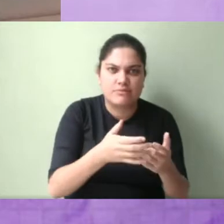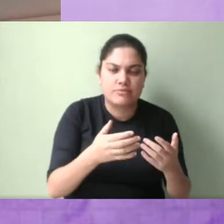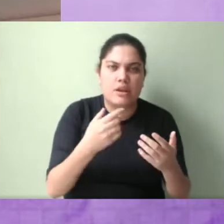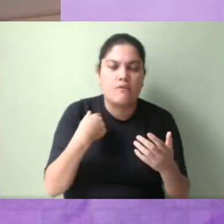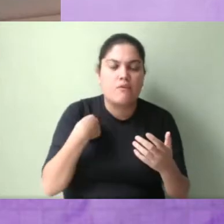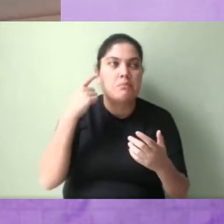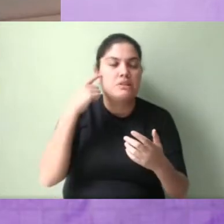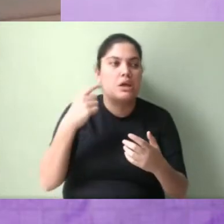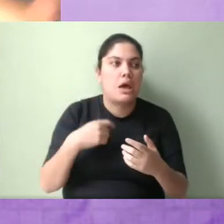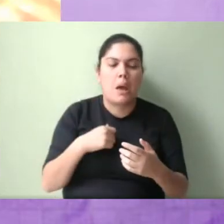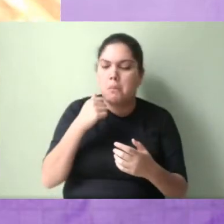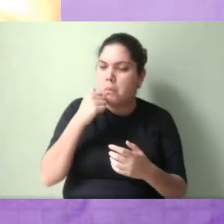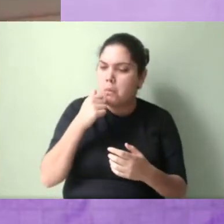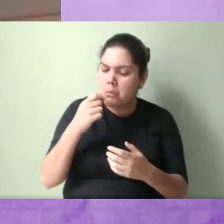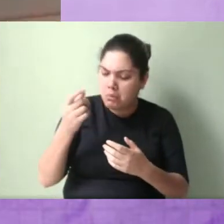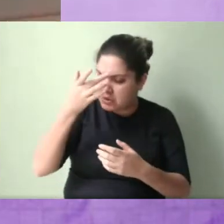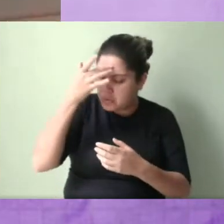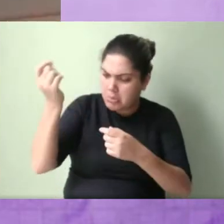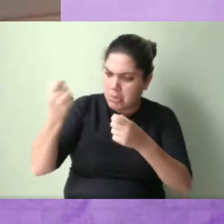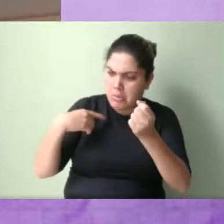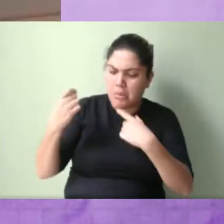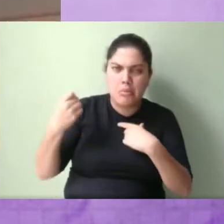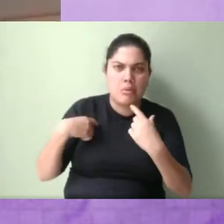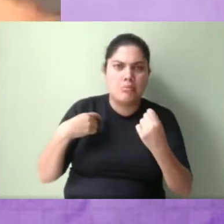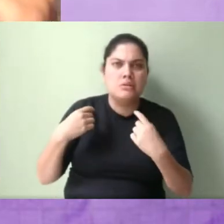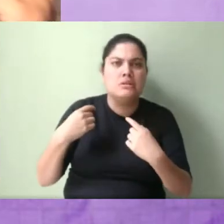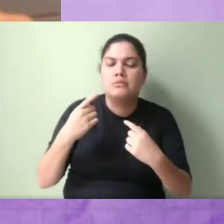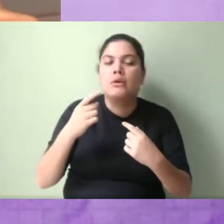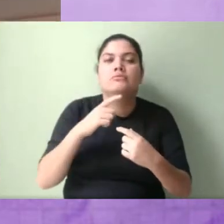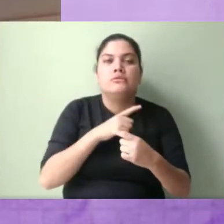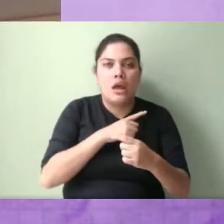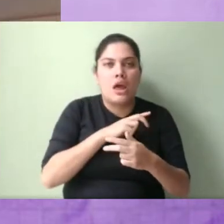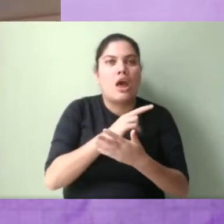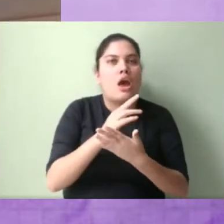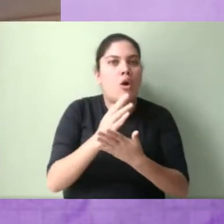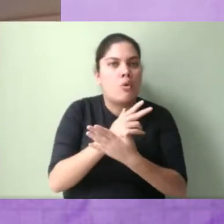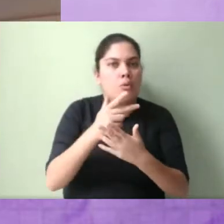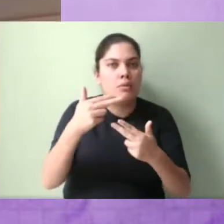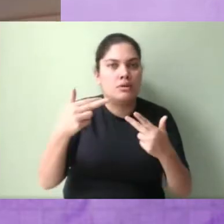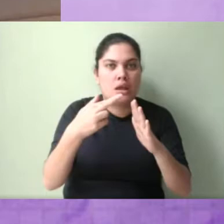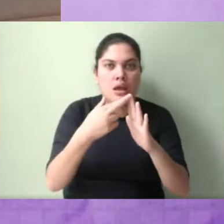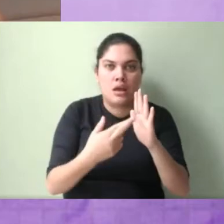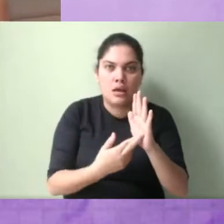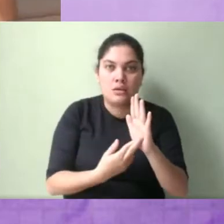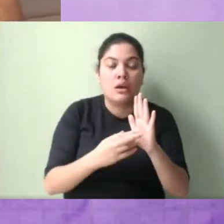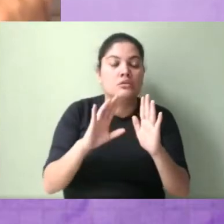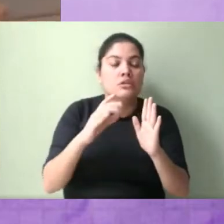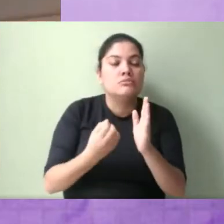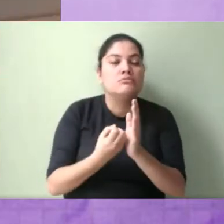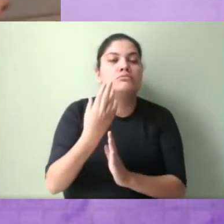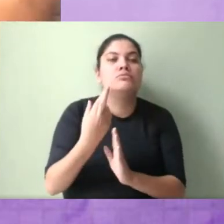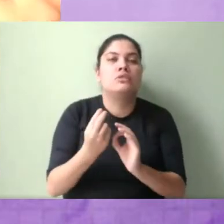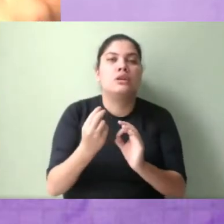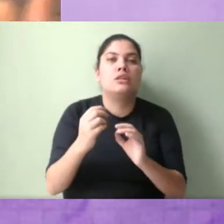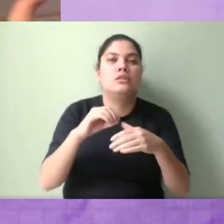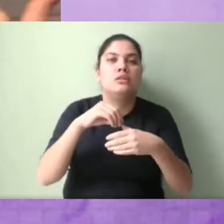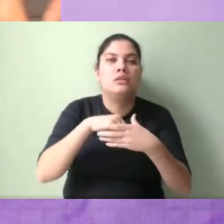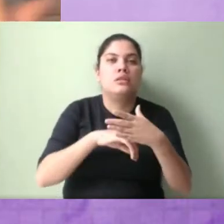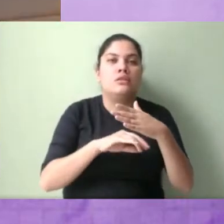instituição considera violação, nem para criar tantas hierarquias, porque confunde, eu não vou lá ficar pensando, o cara me atacou